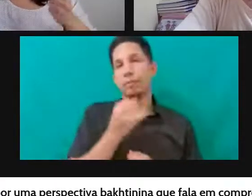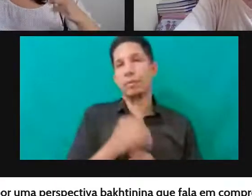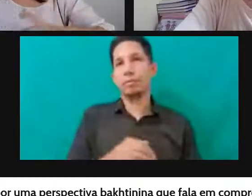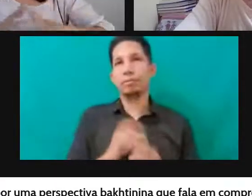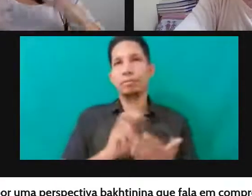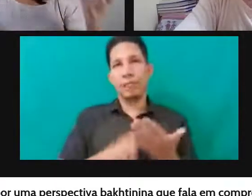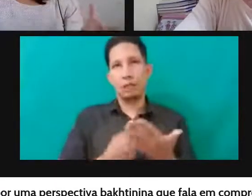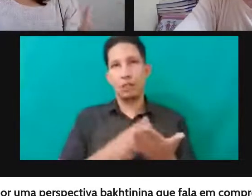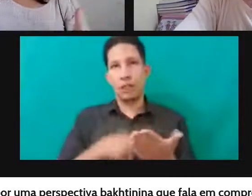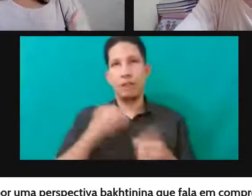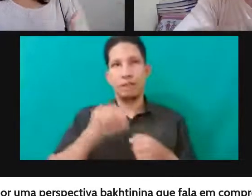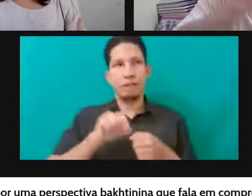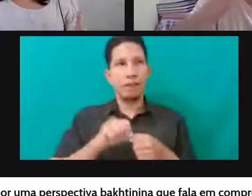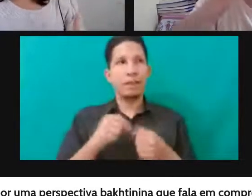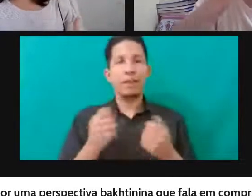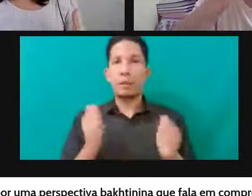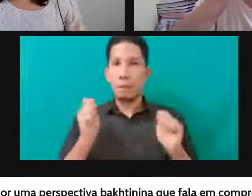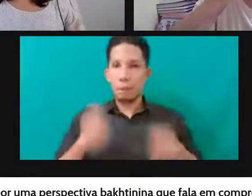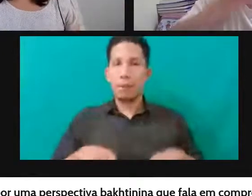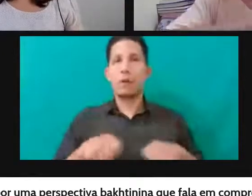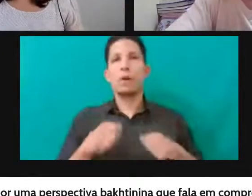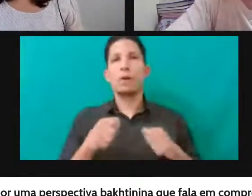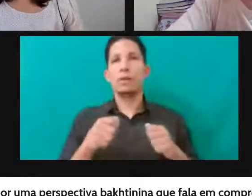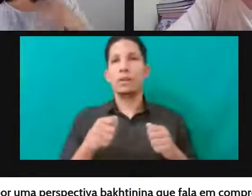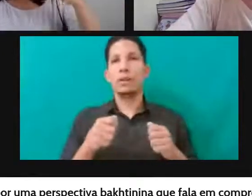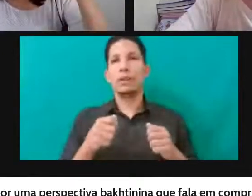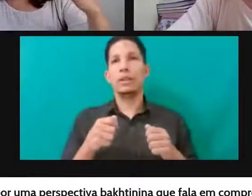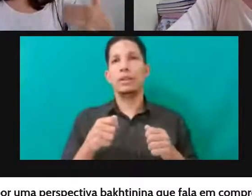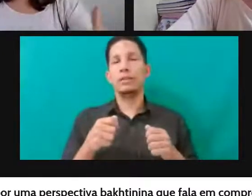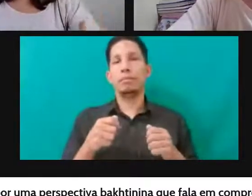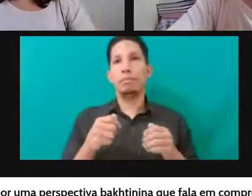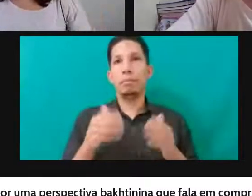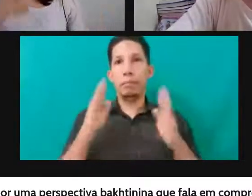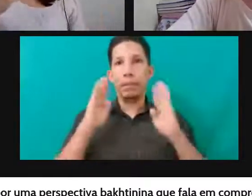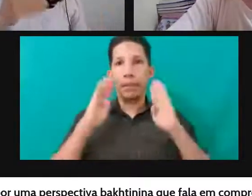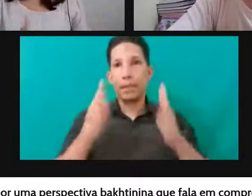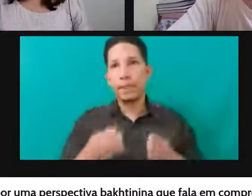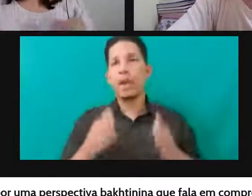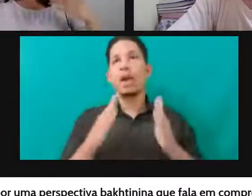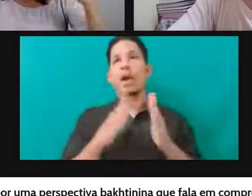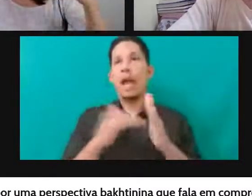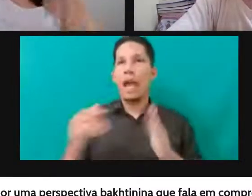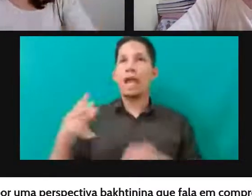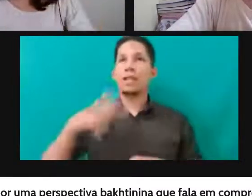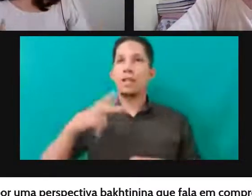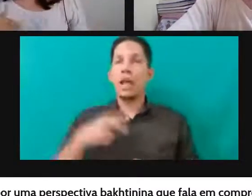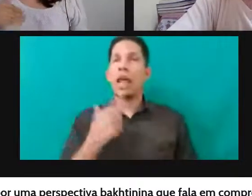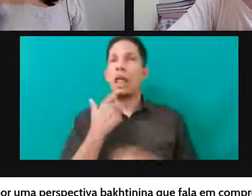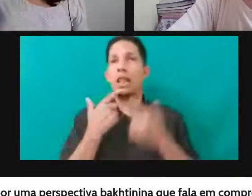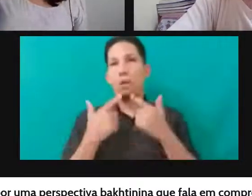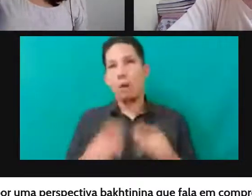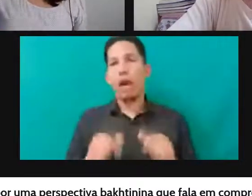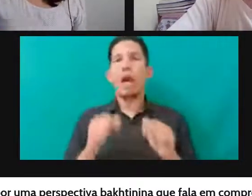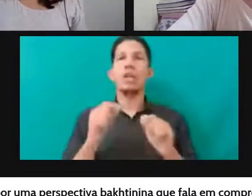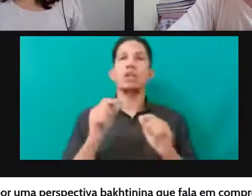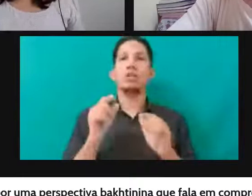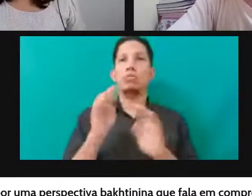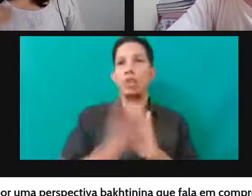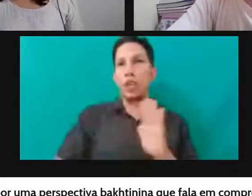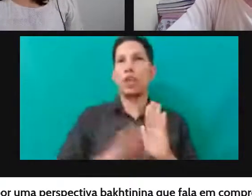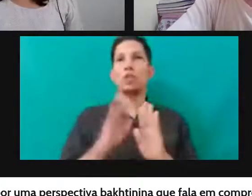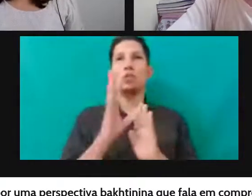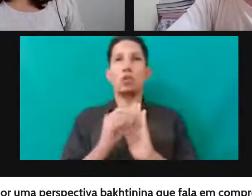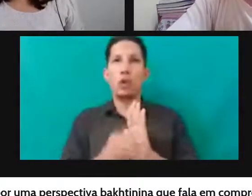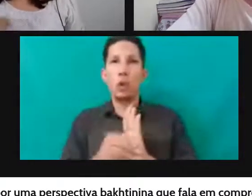fiz que permite essa contemplação ética e estética, com a linguagem, com o texto, com o conteúdo, com a